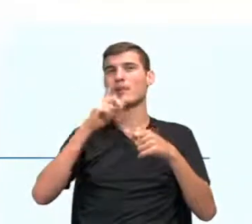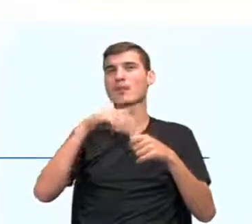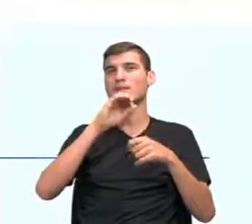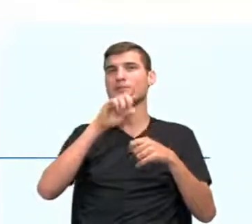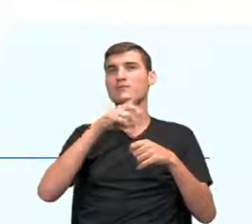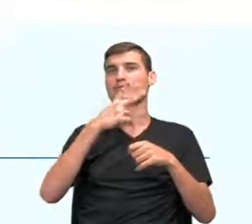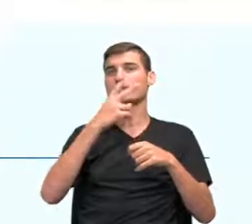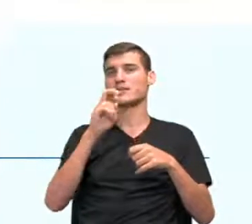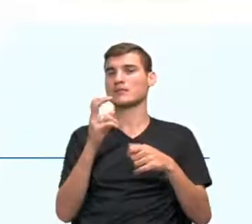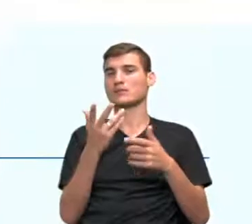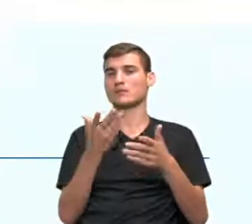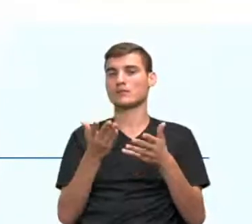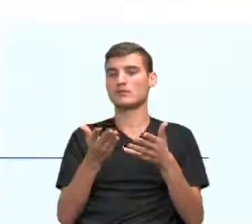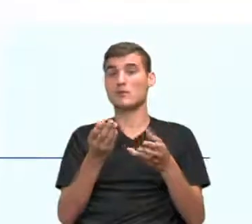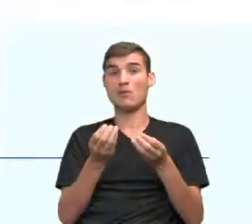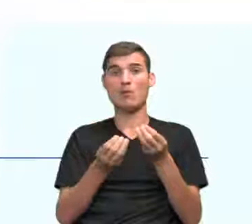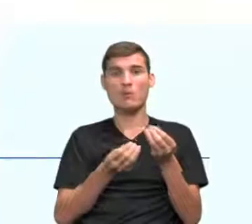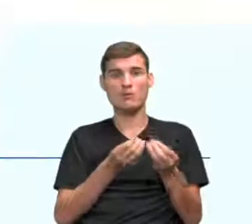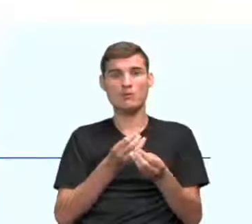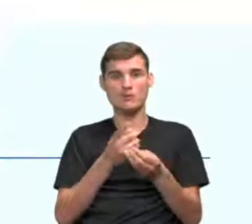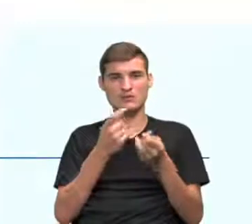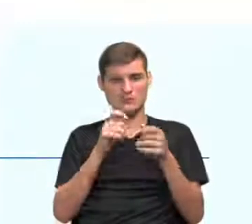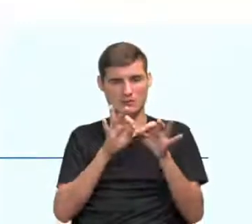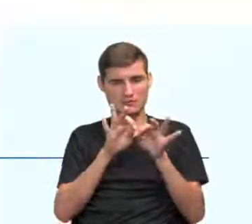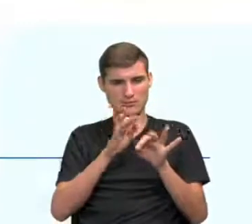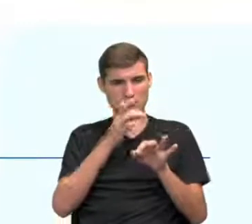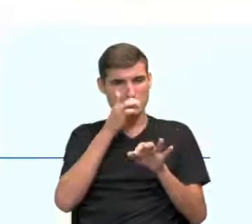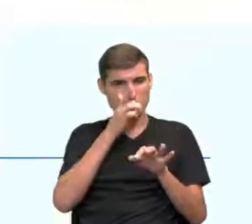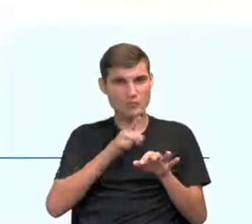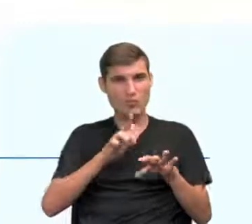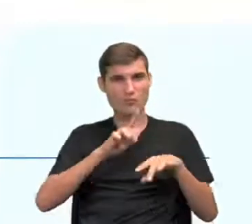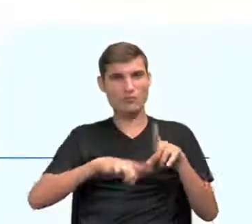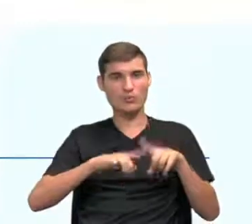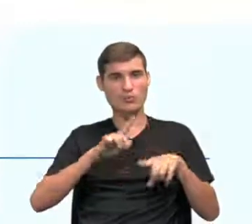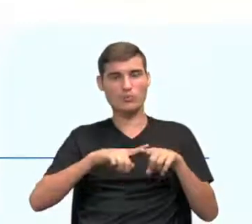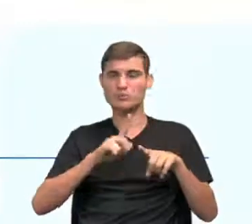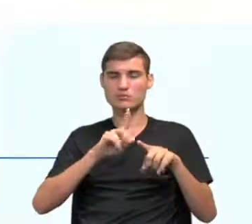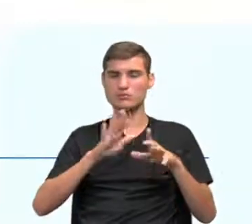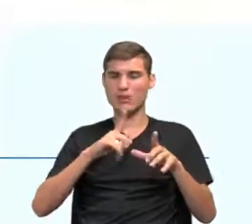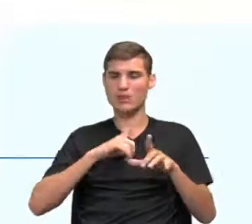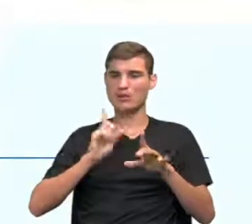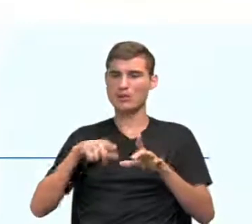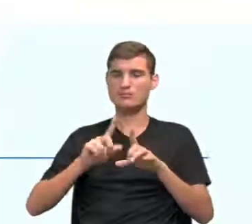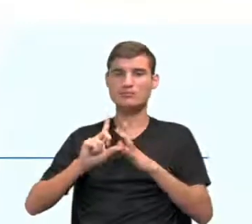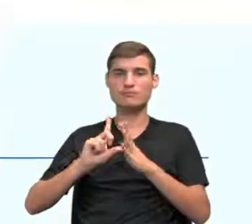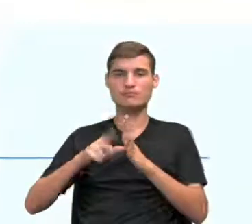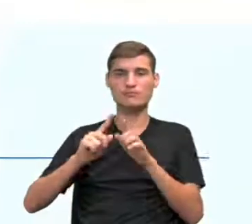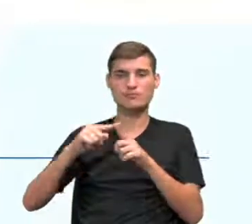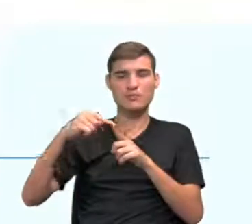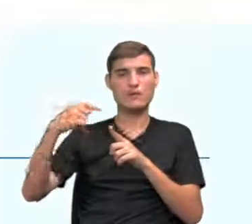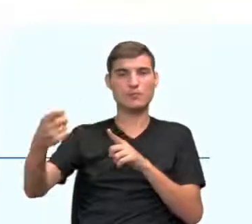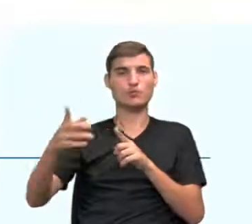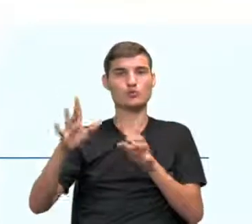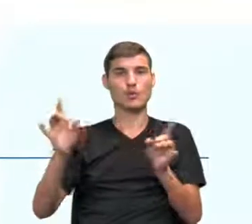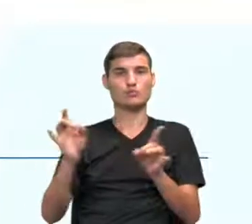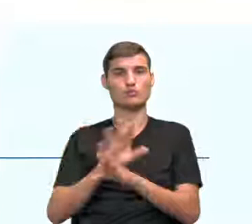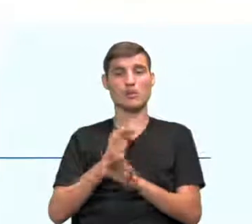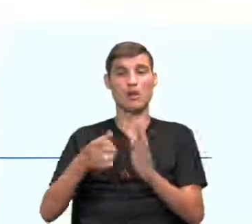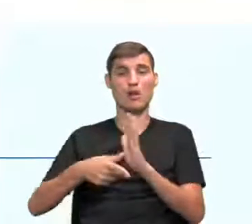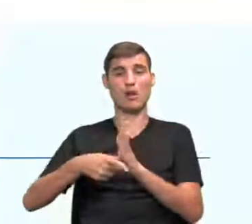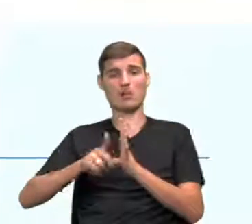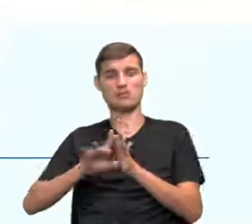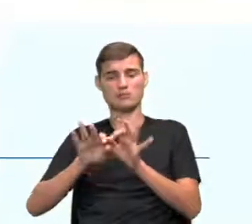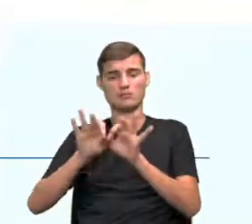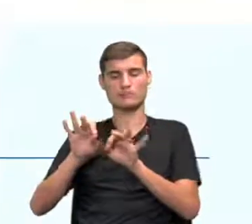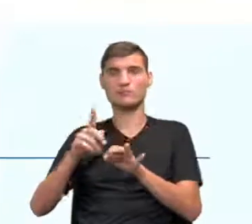0,25 graus Celsius. E aí? Você vai ter que refazer o produto? Não, você já quer se adiantar. Então você utiliza um